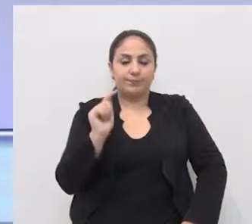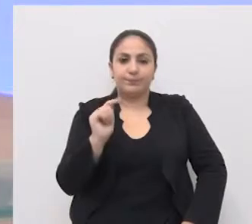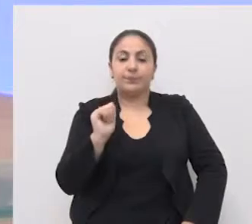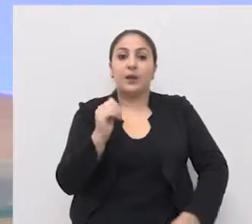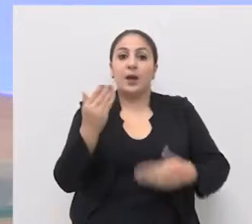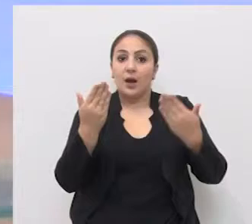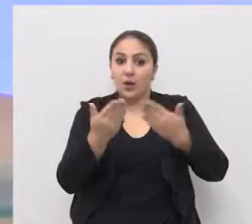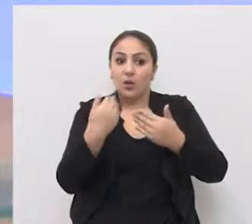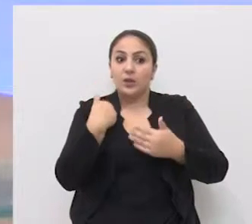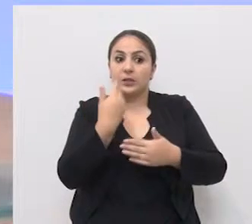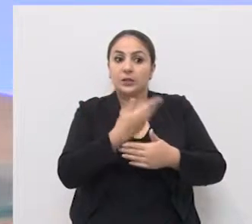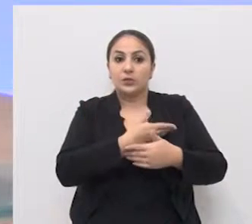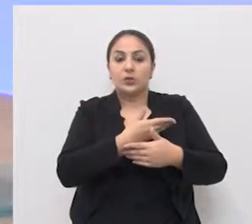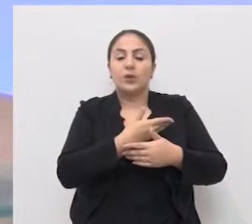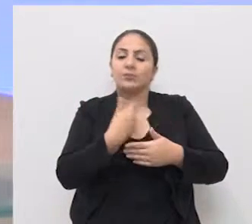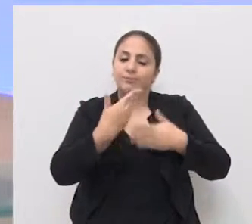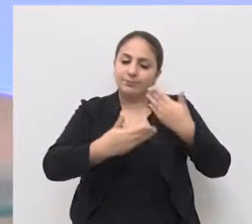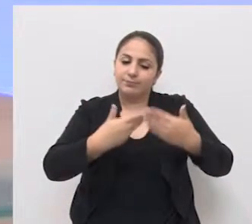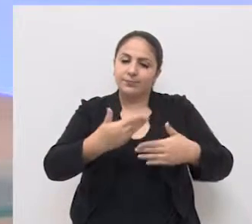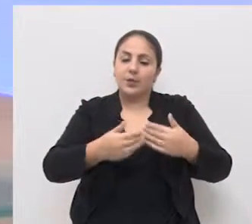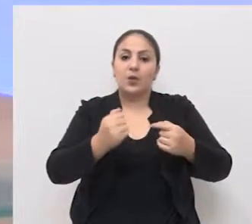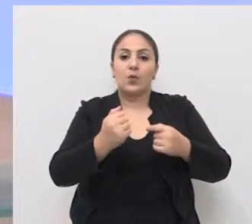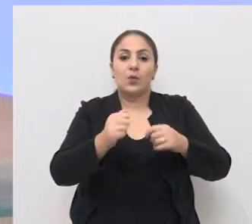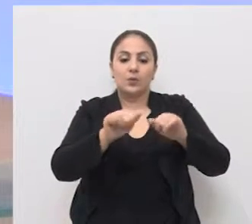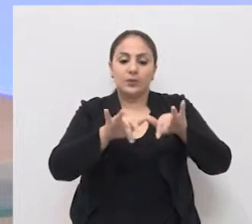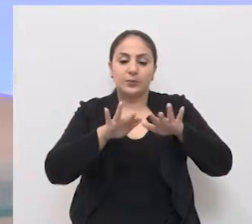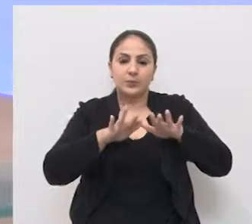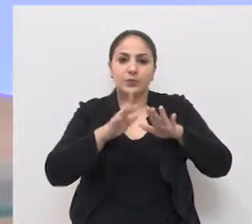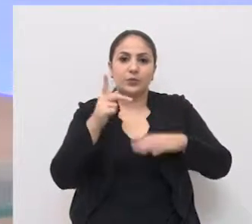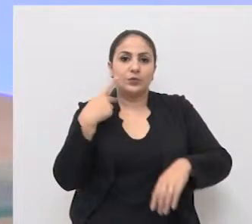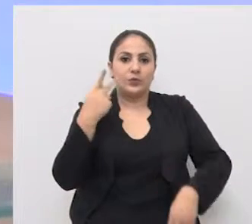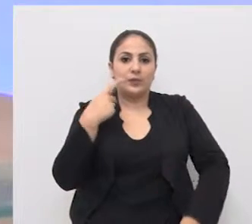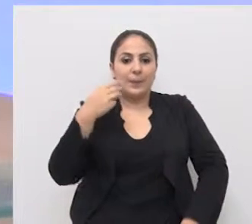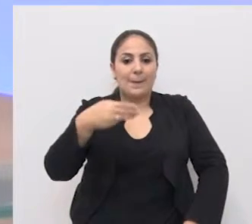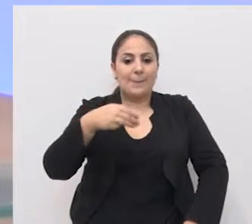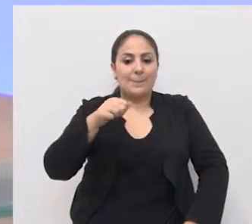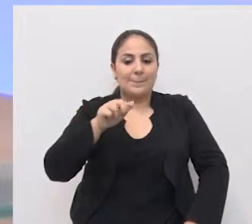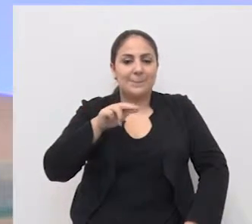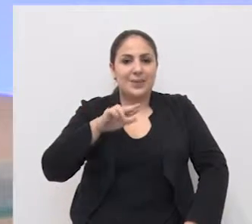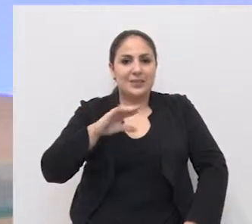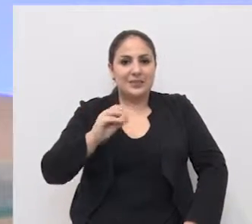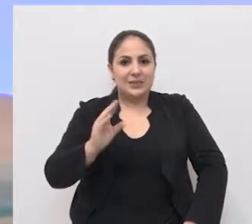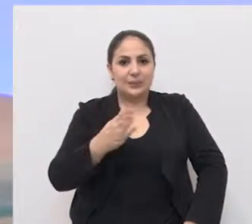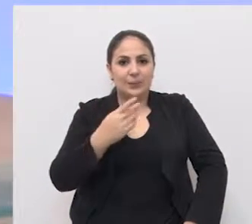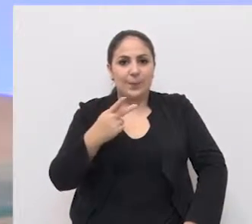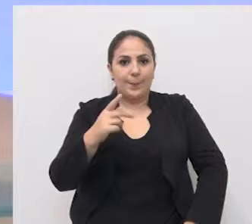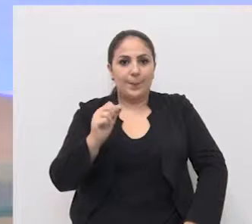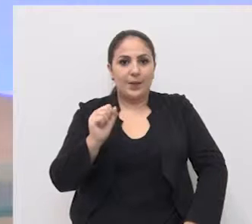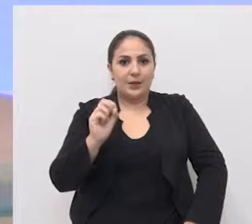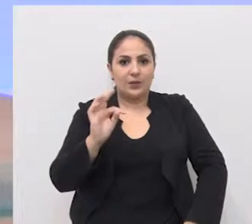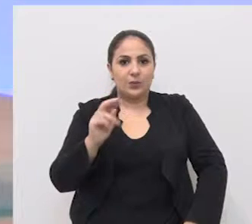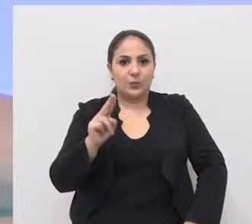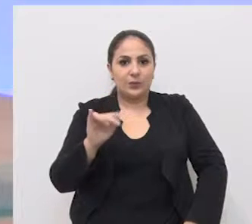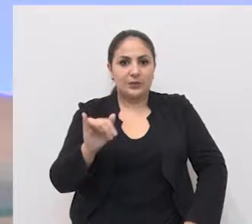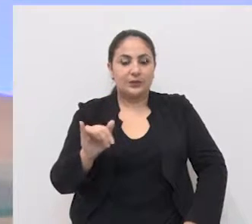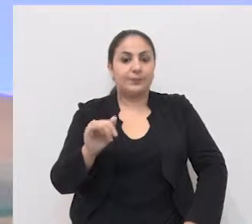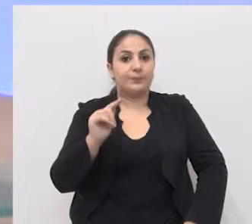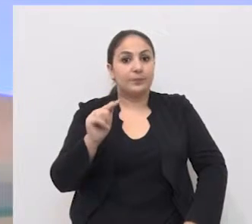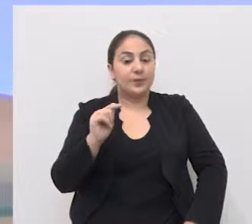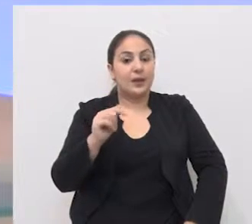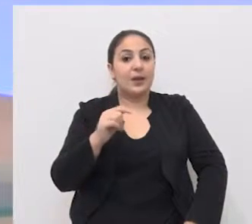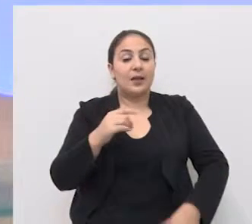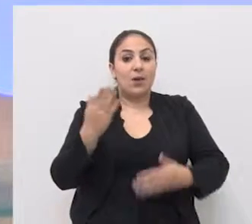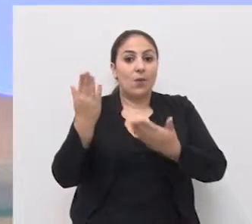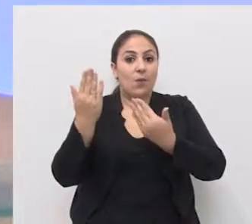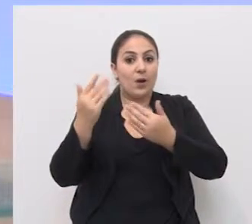3311-2485. E agora nós vamos repercutir o grande expediente do vereador Márcio Patucci. No espaço de honra